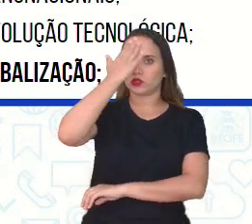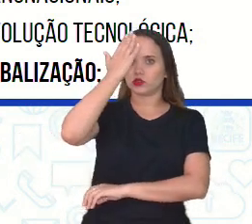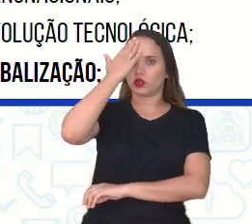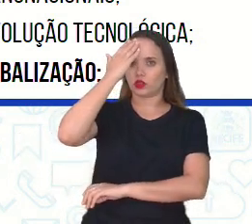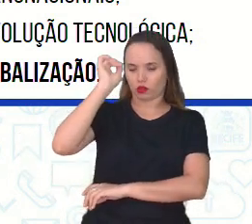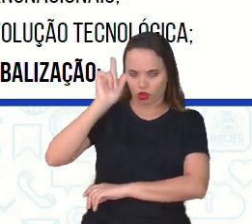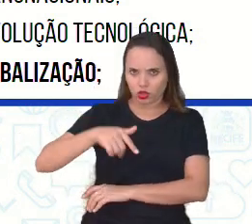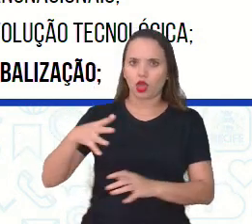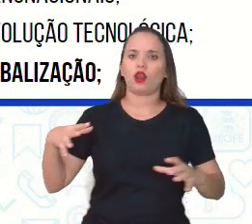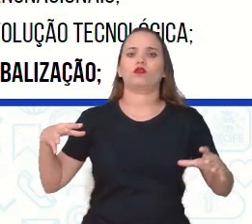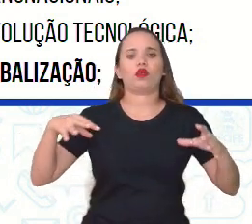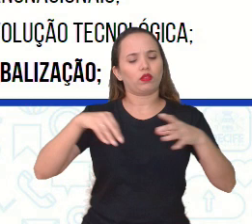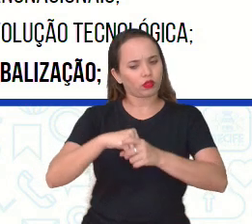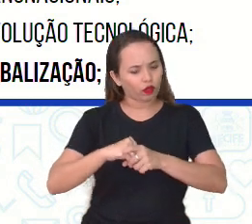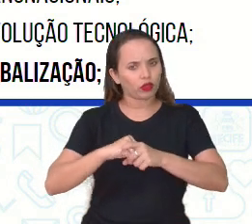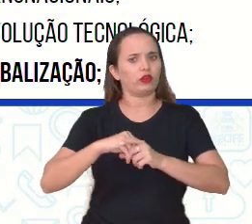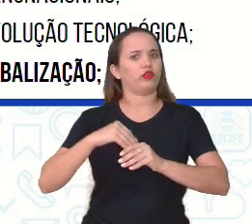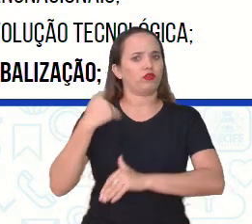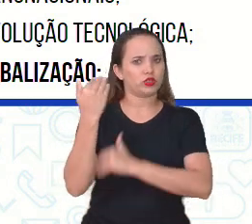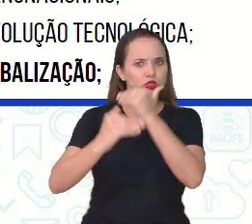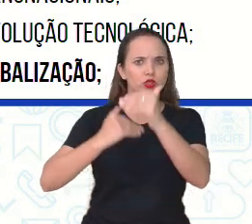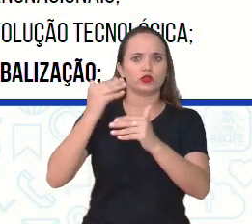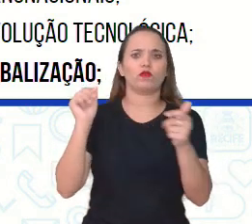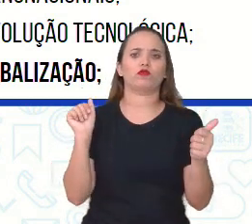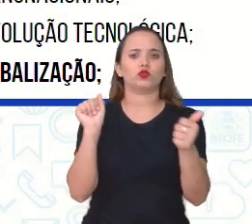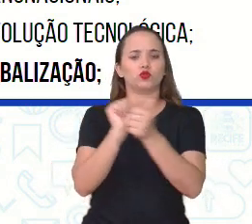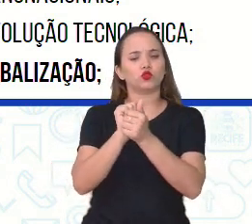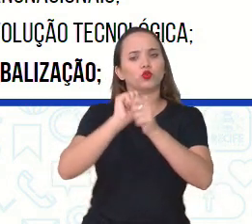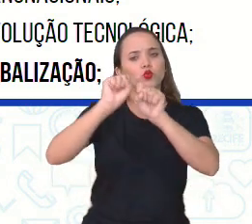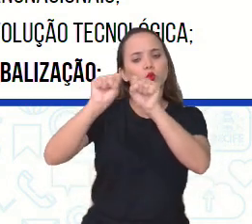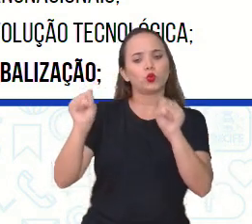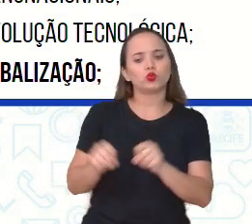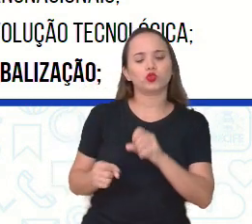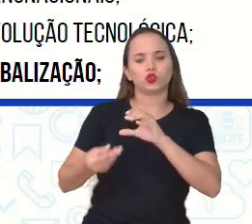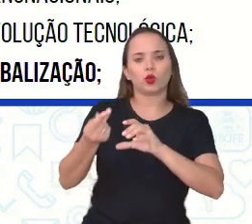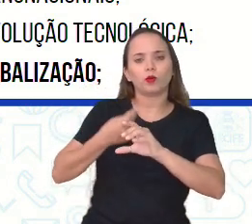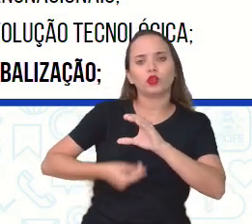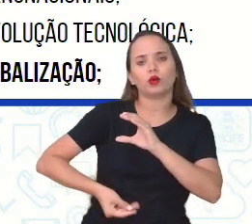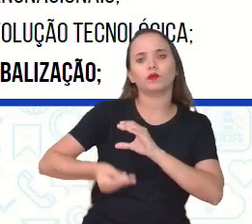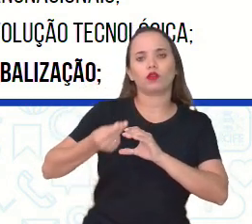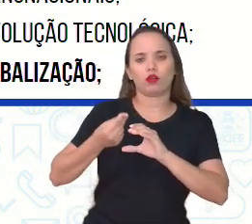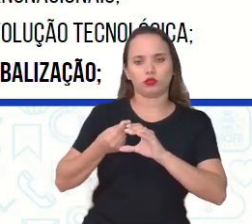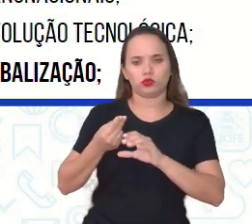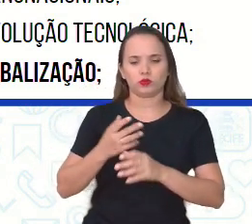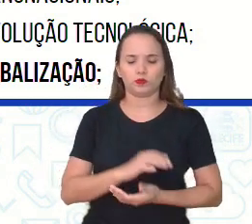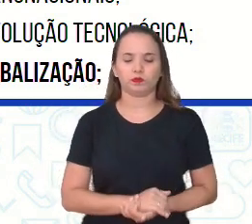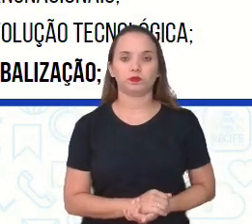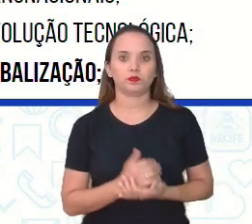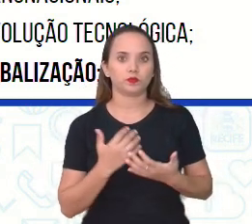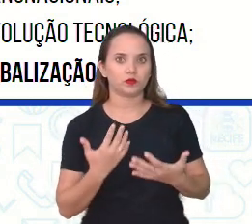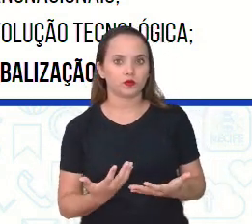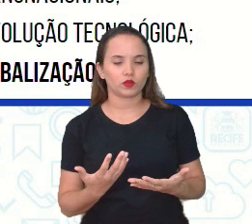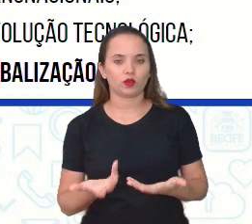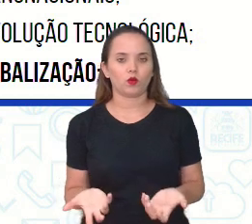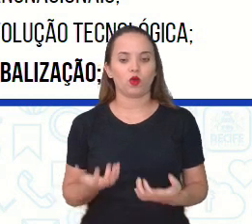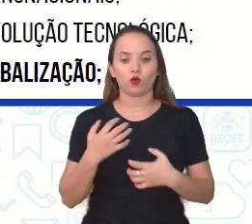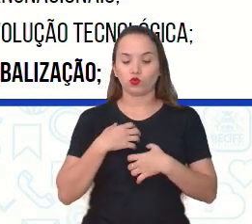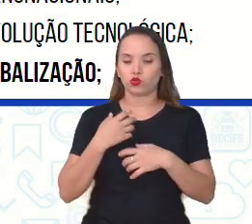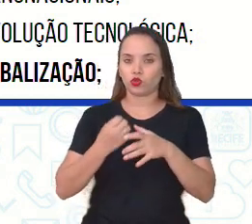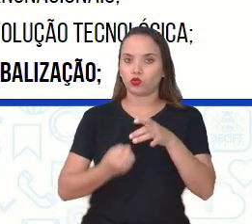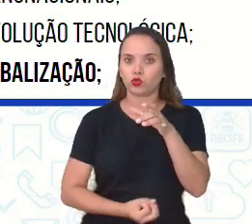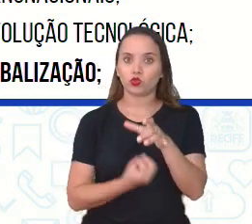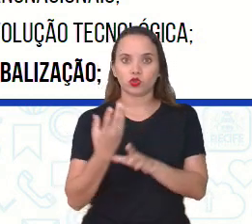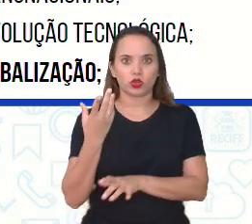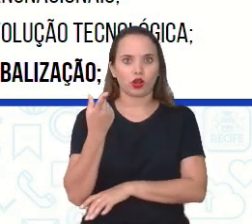parte, ela se desenvolveu junto com o sistema capitalista. Então, a forma de gerar